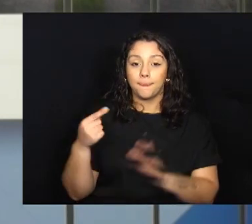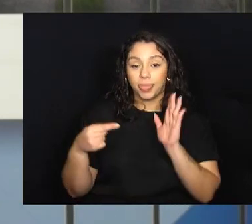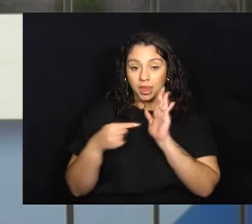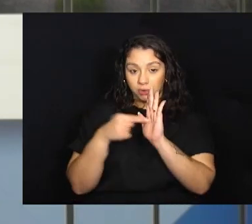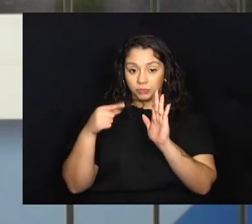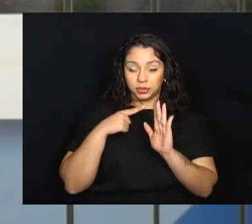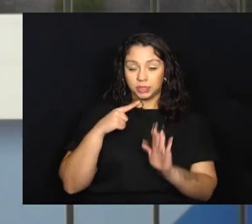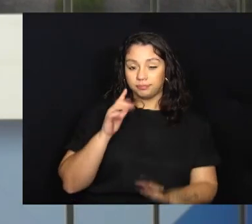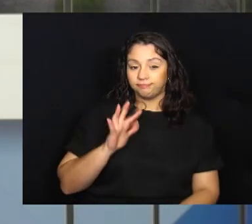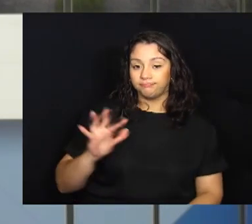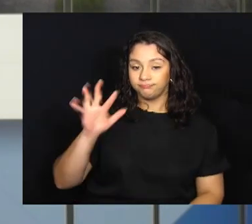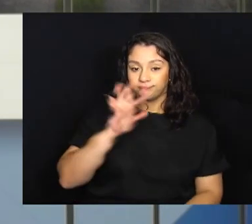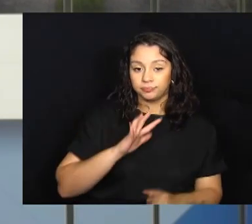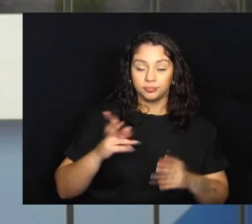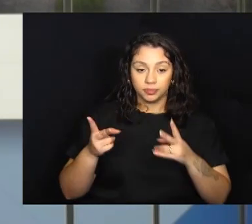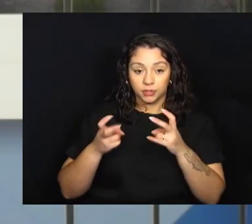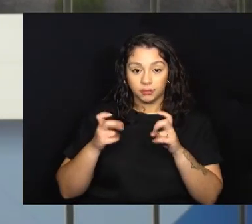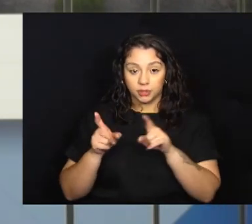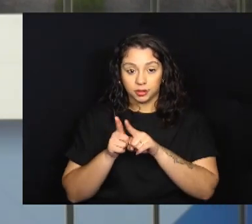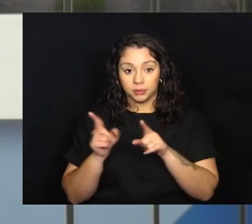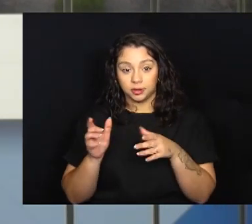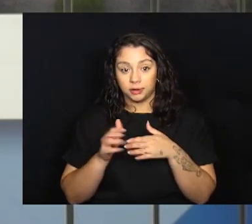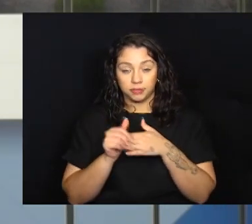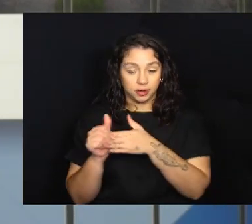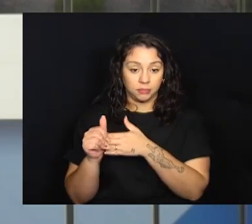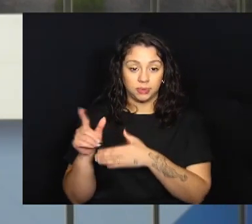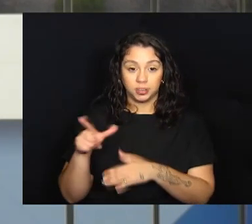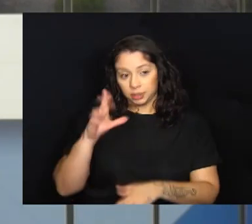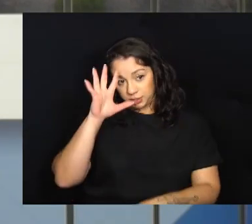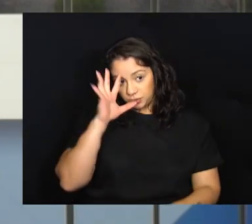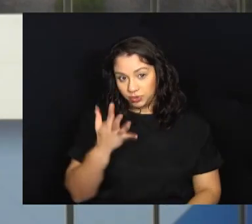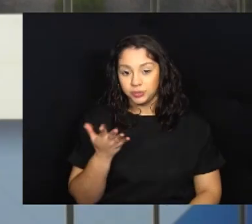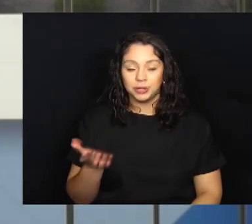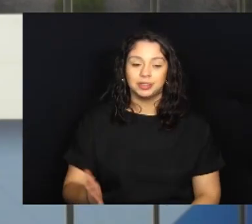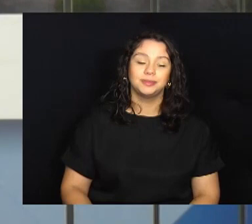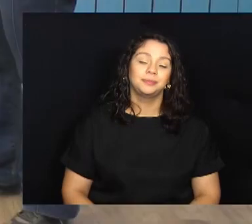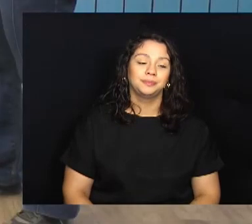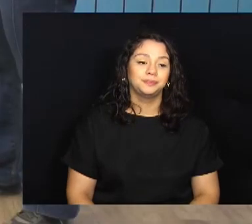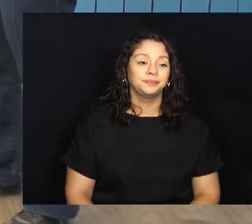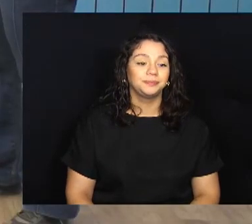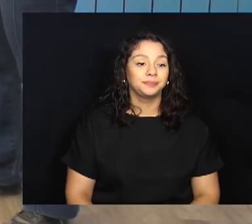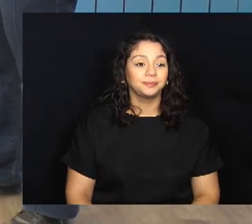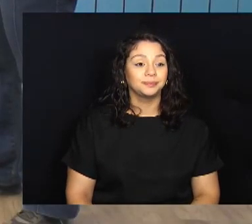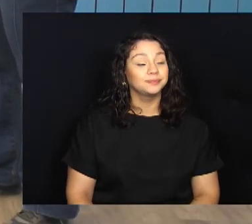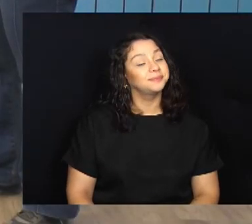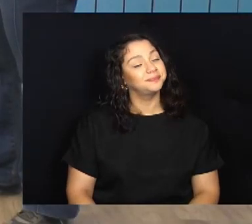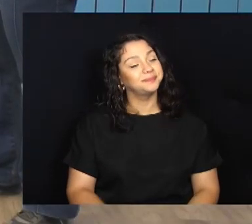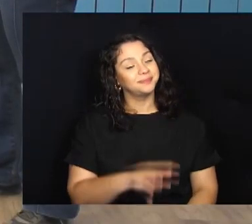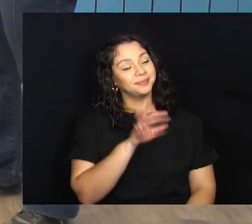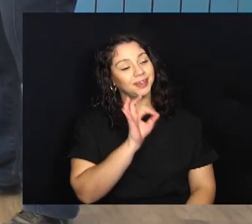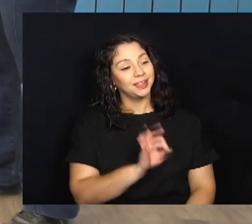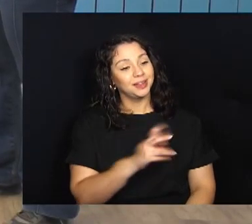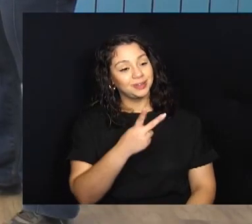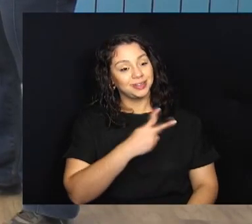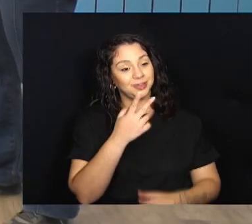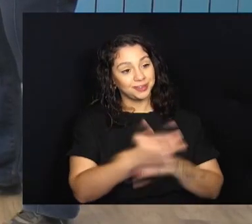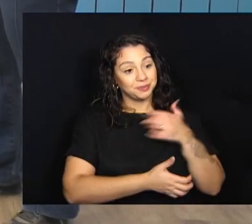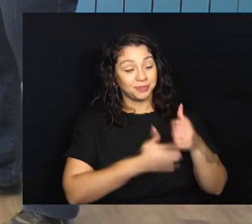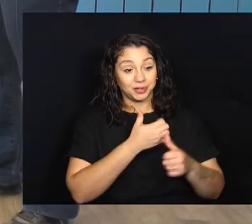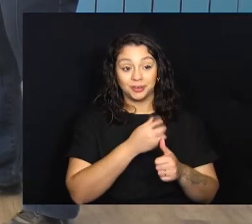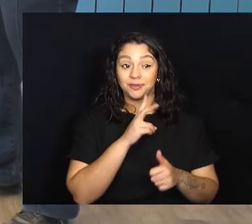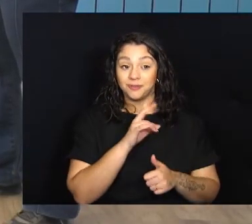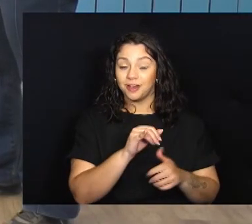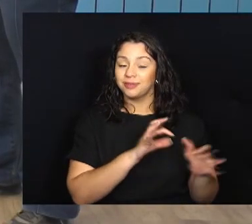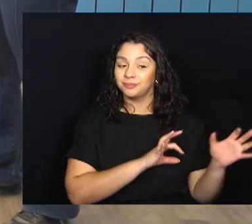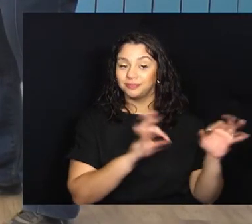mapeamento e um encaminhamento de soluções. E que certamente neste segundo semestre você acompanha aqui na